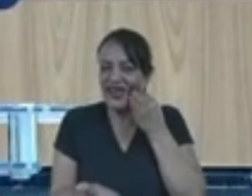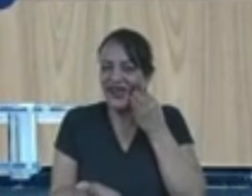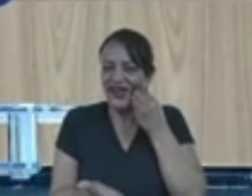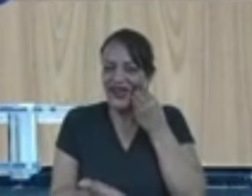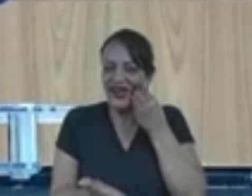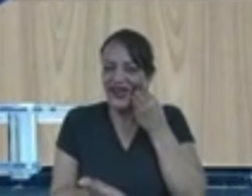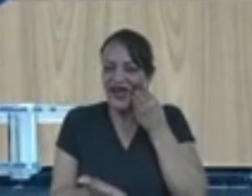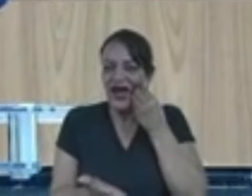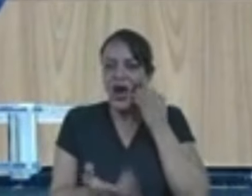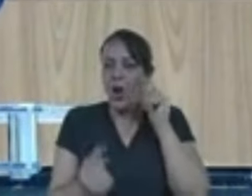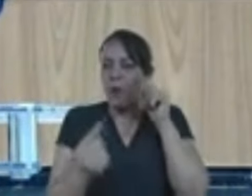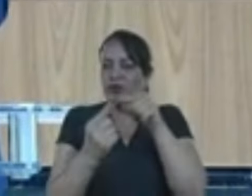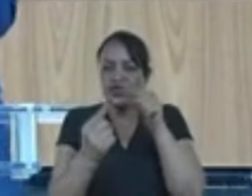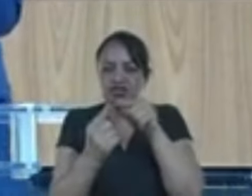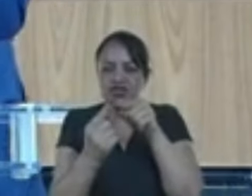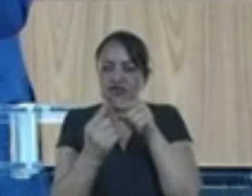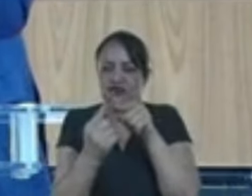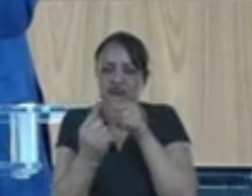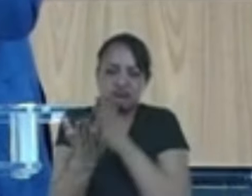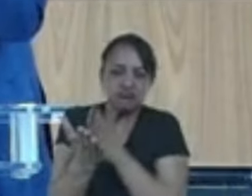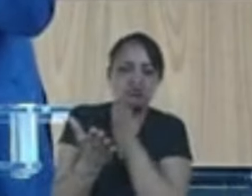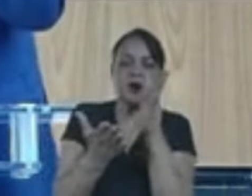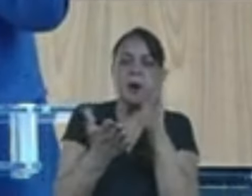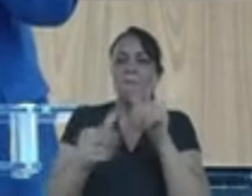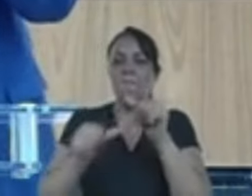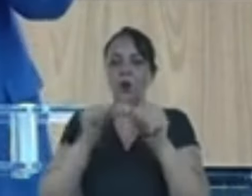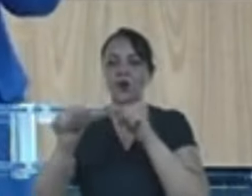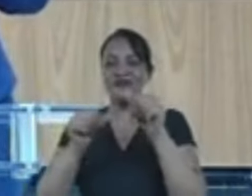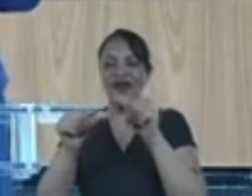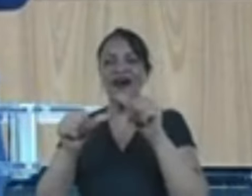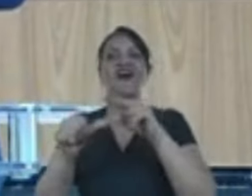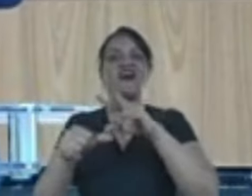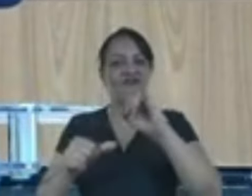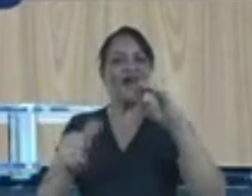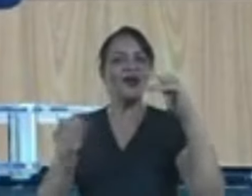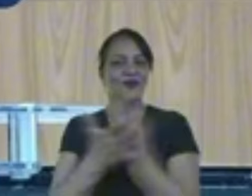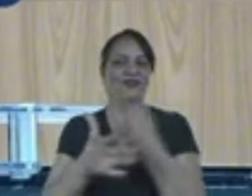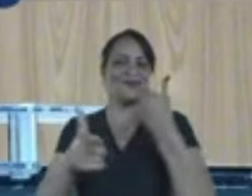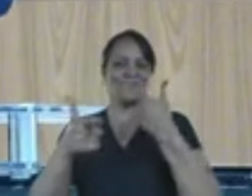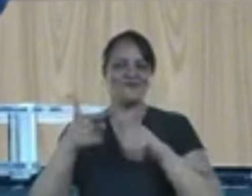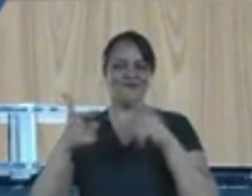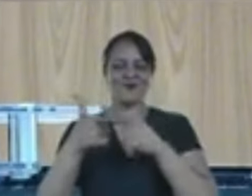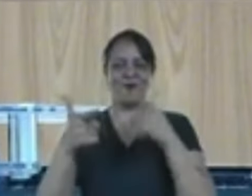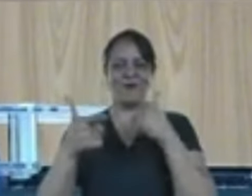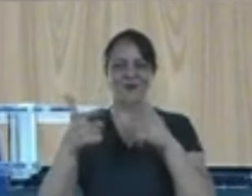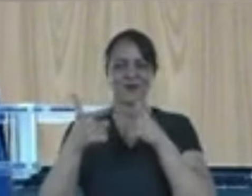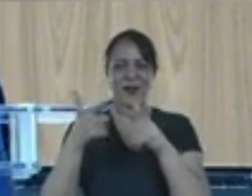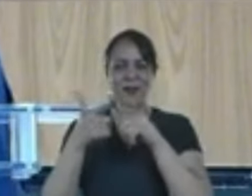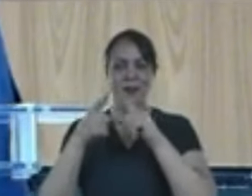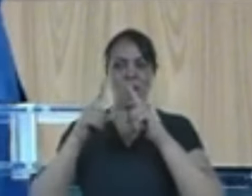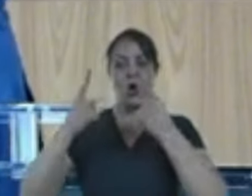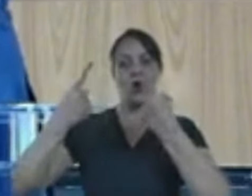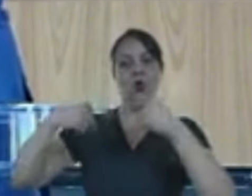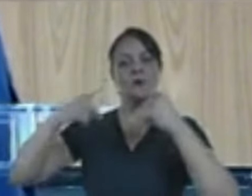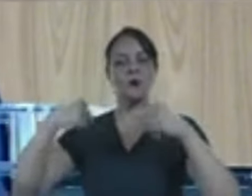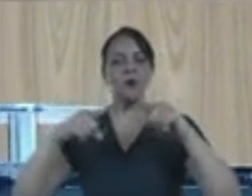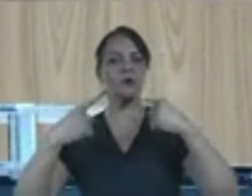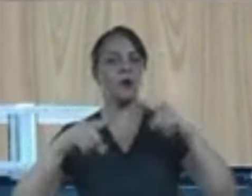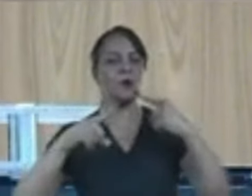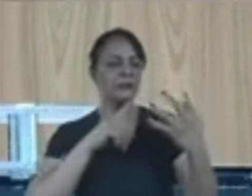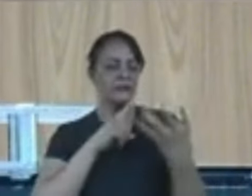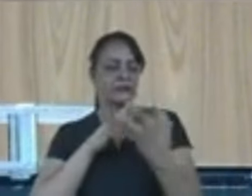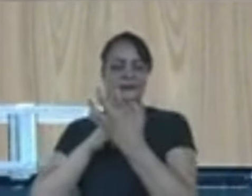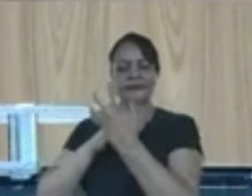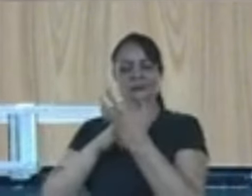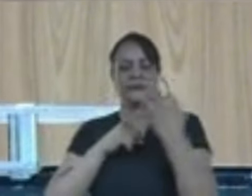que Deus está mandando você ir, você vai entrar em temporal, você vai passar vento forte. Deus costuma então simplesmente nos